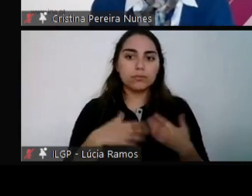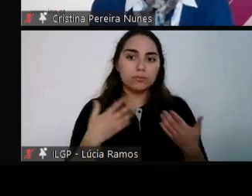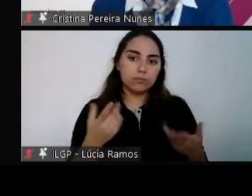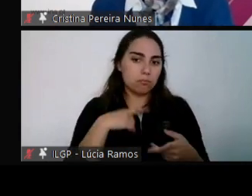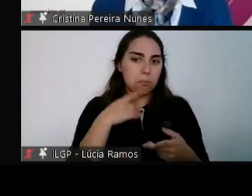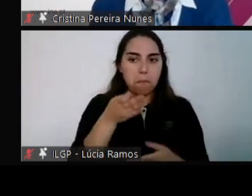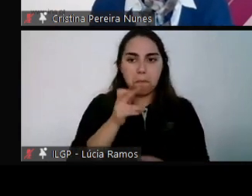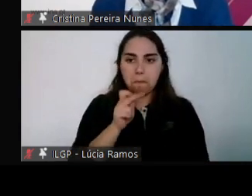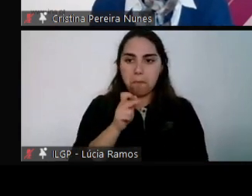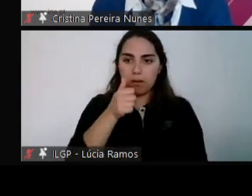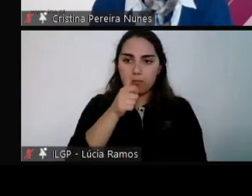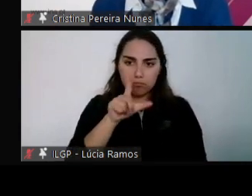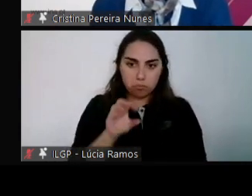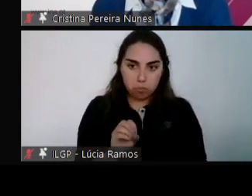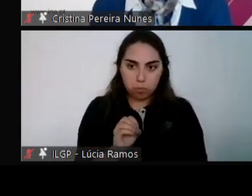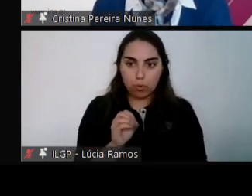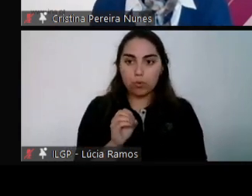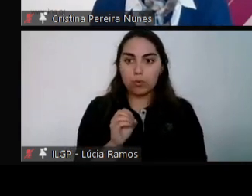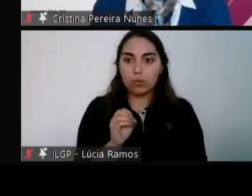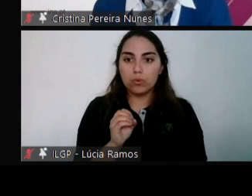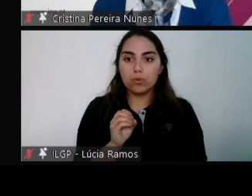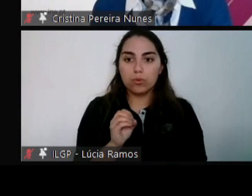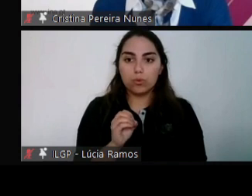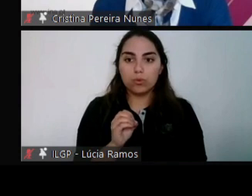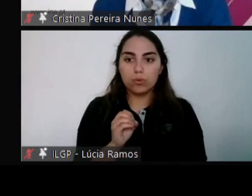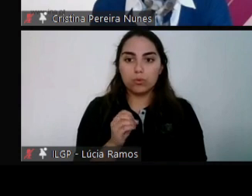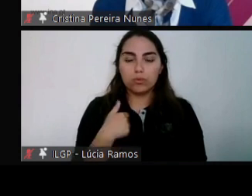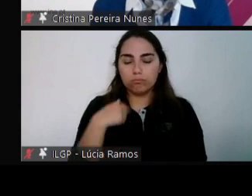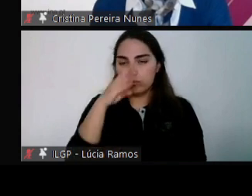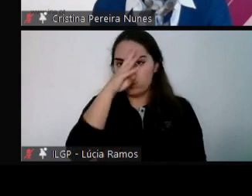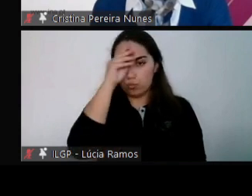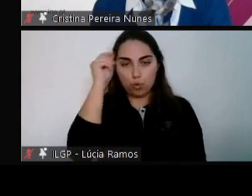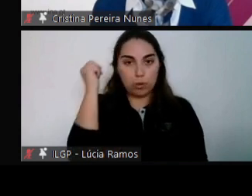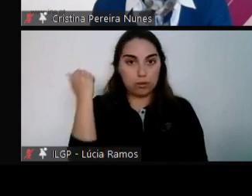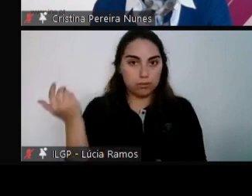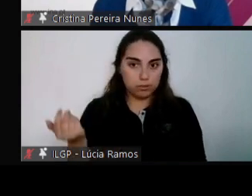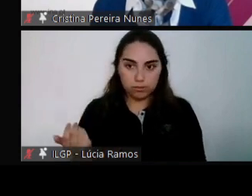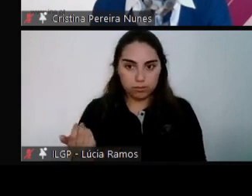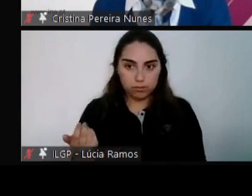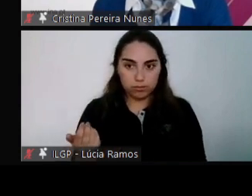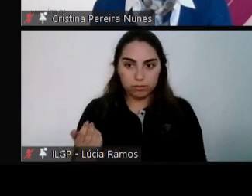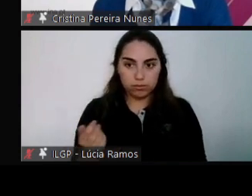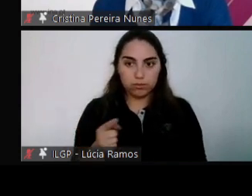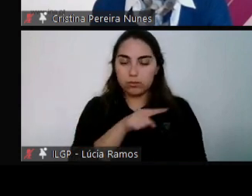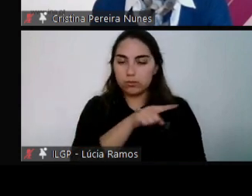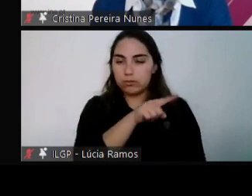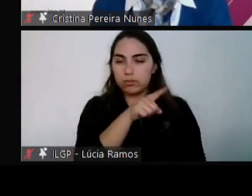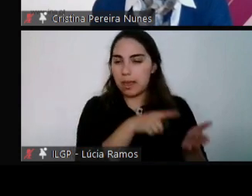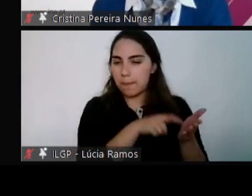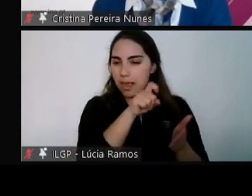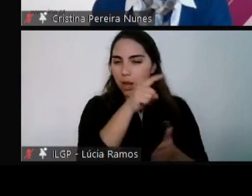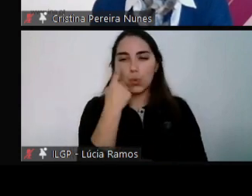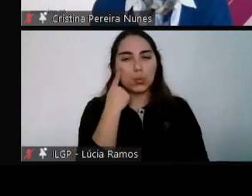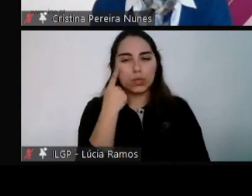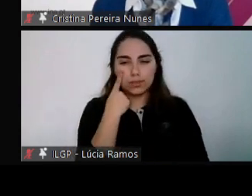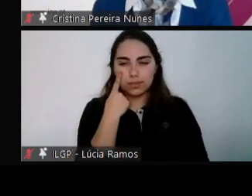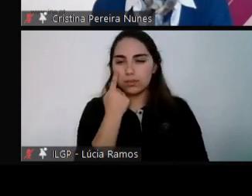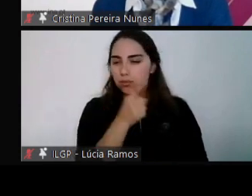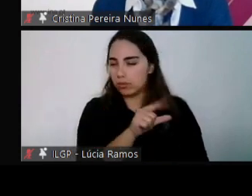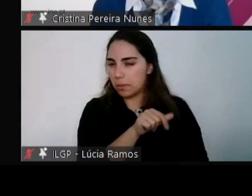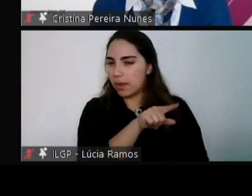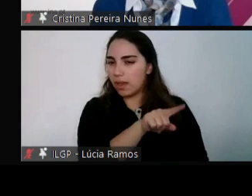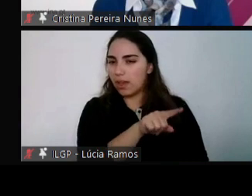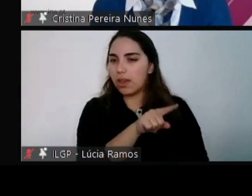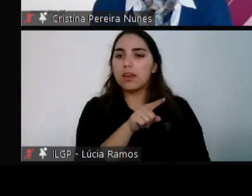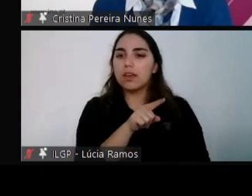também, e agora estou a esquecer aqui de outra entidade muito conhecida nos Estados Unidos, criaram escola. Vamos vamos ver quais são